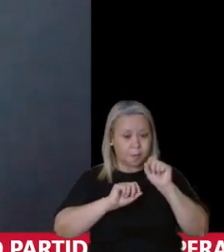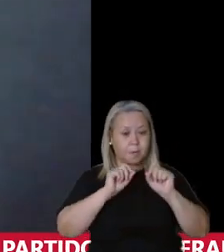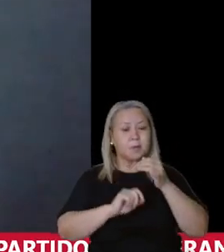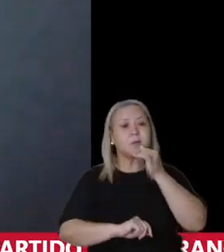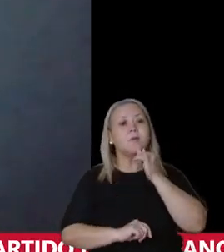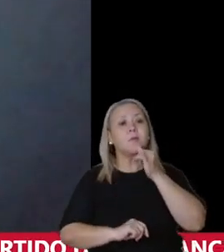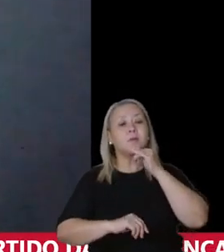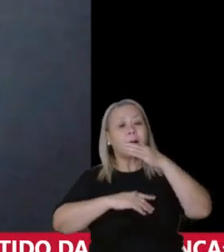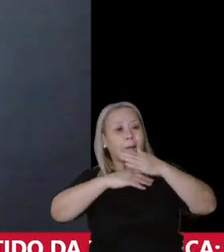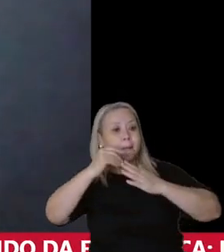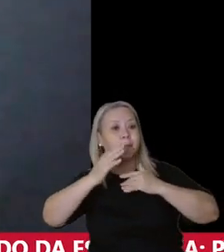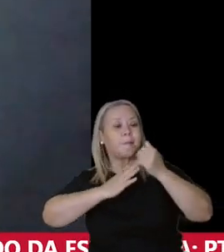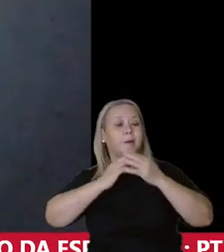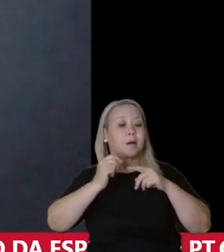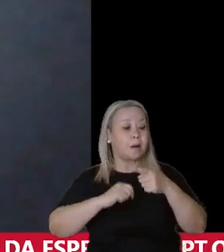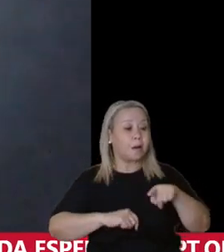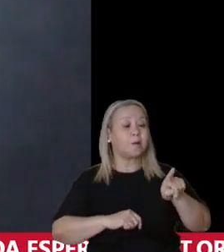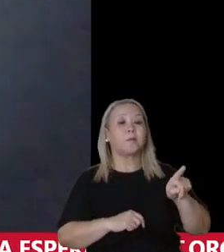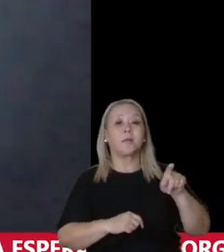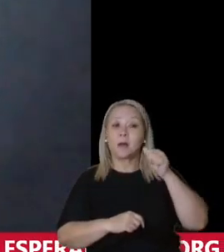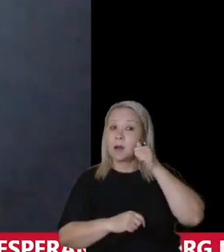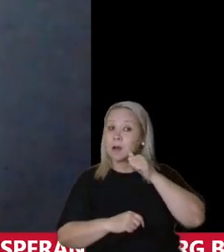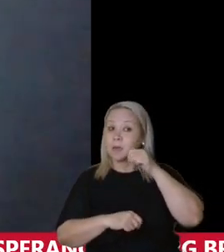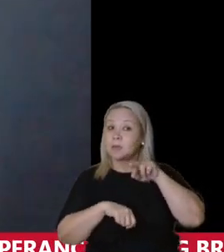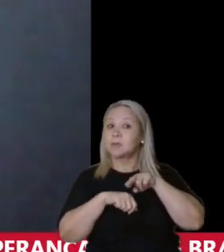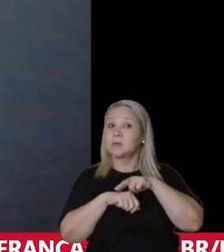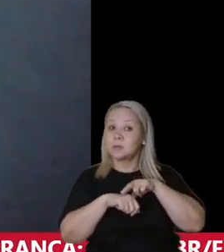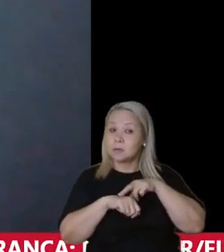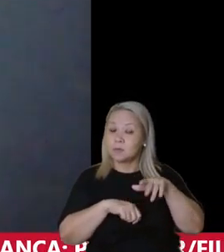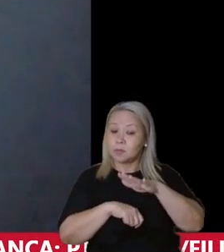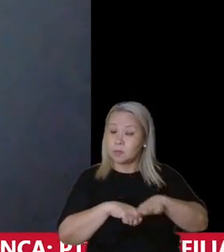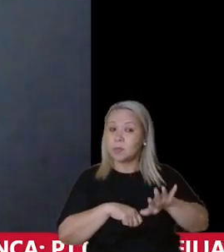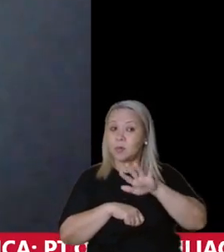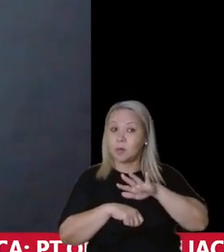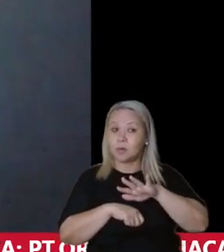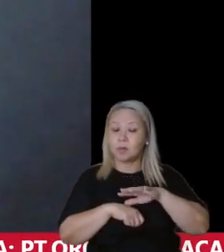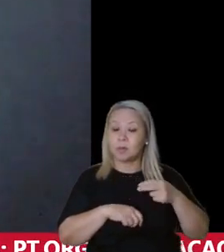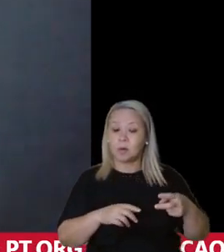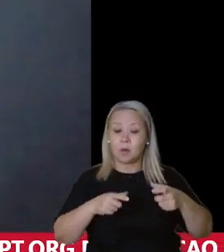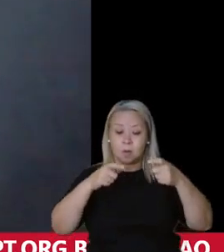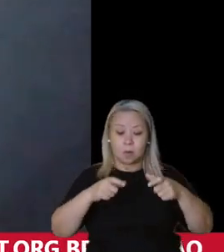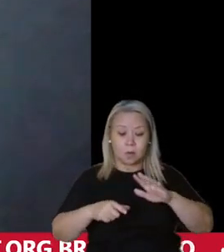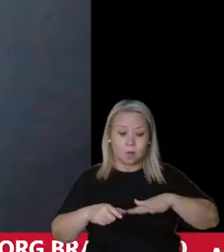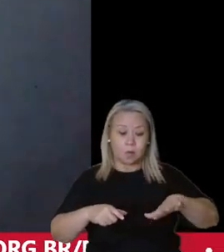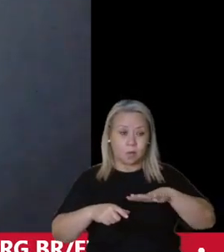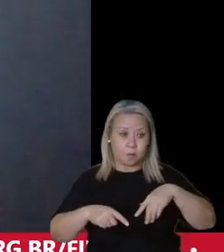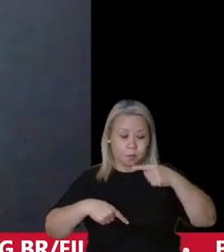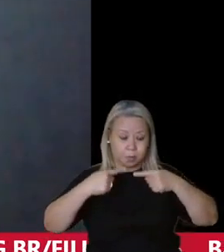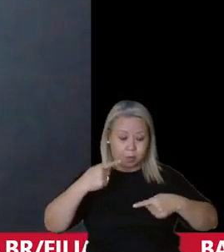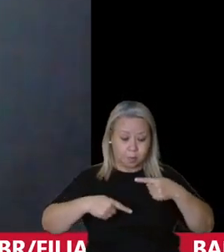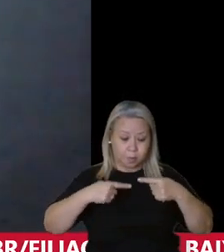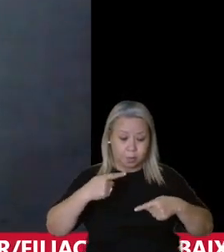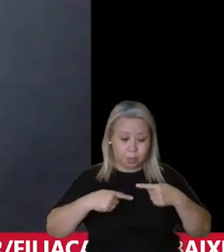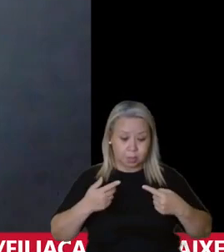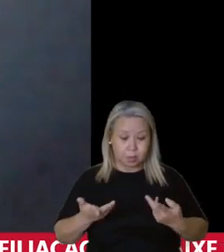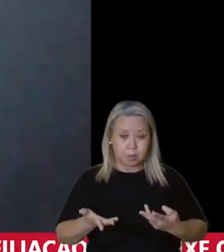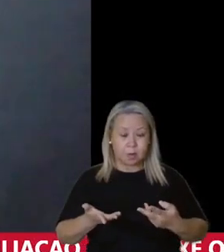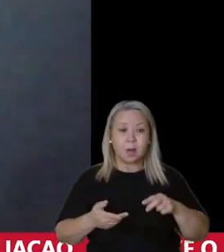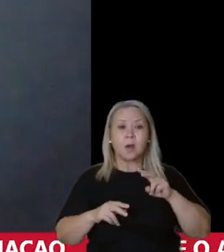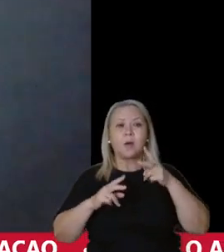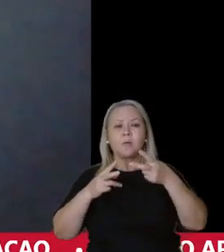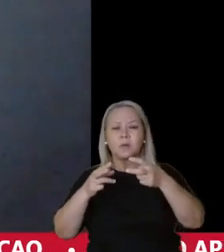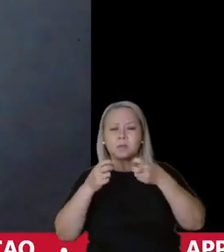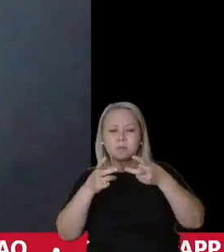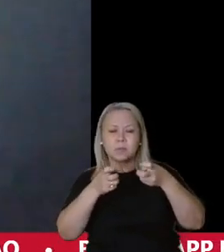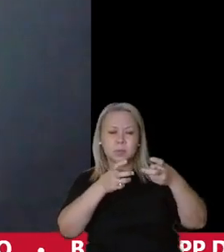exemplo prático para essas meninas, mas que nós que ocupamos a política, ocupamos com esse olhar e com essa